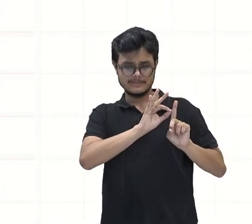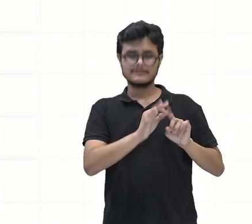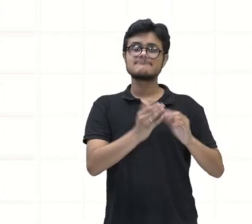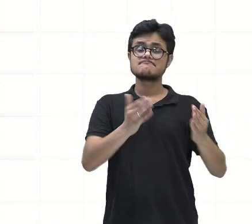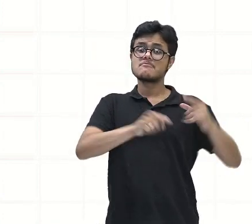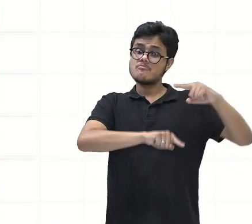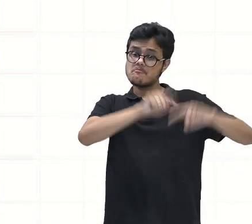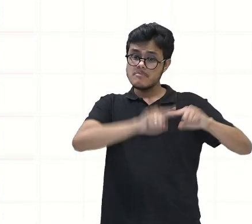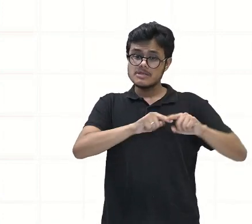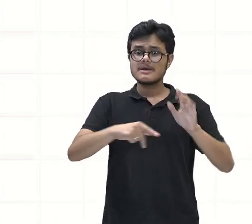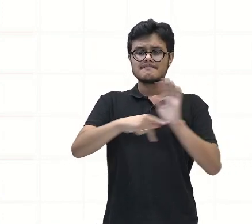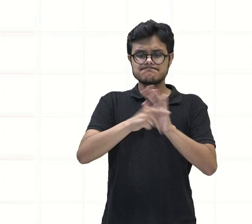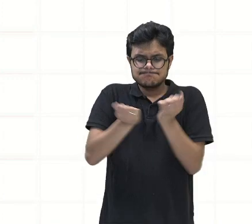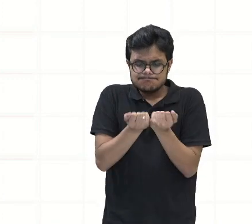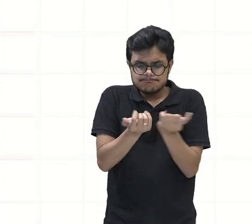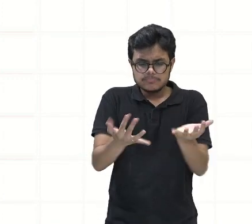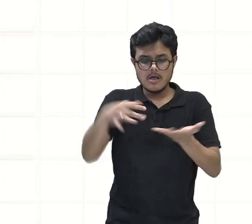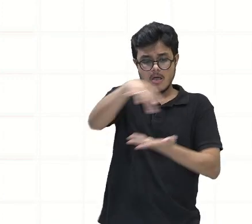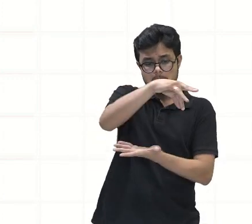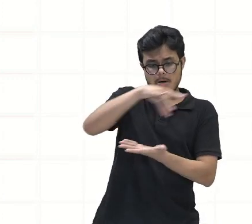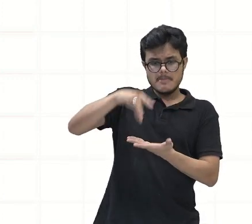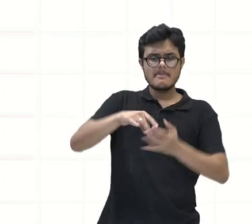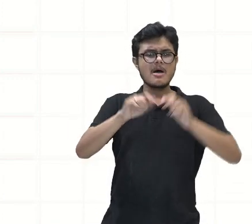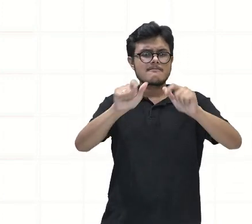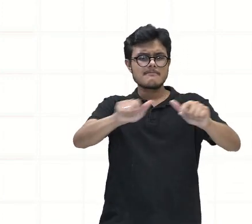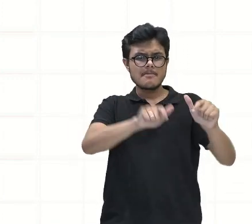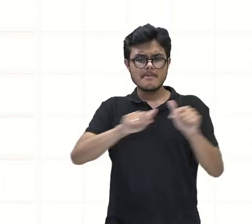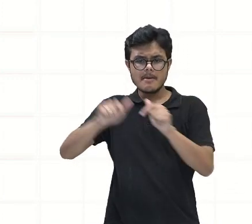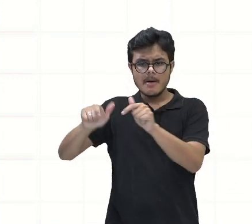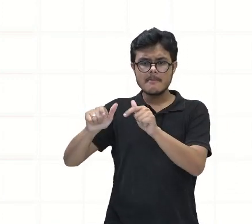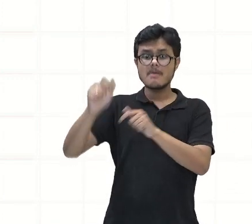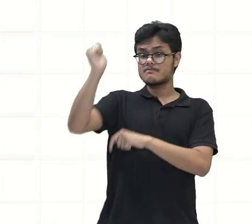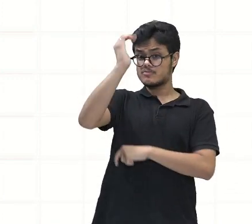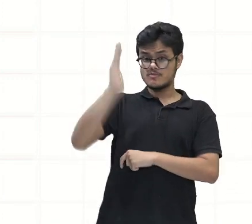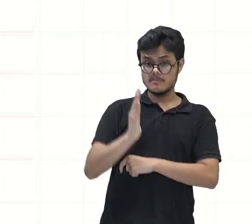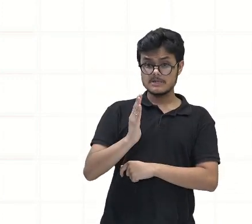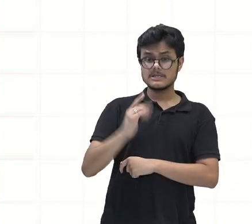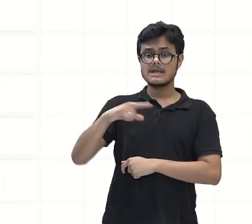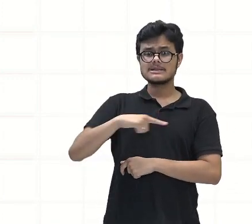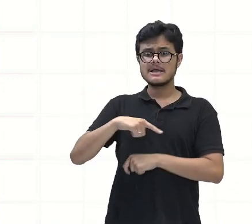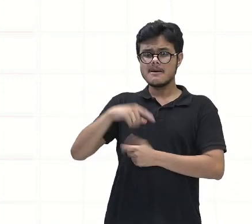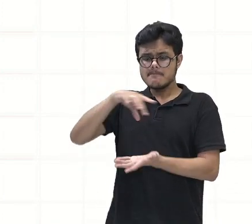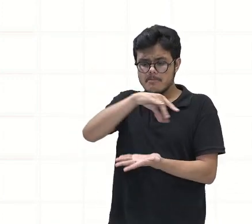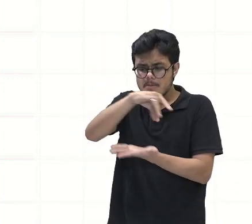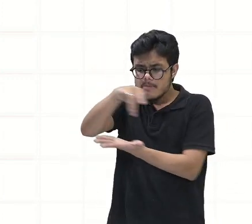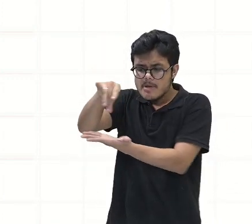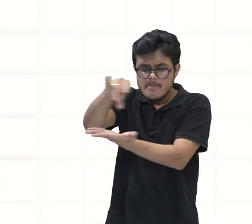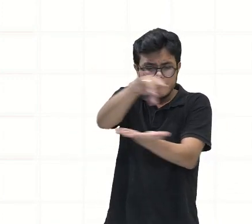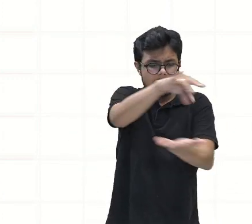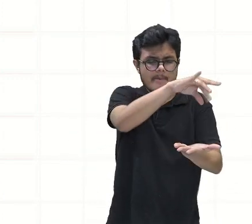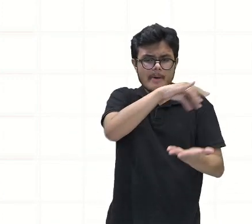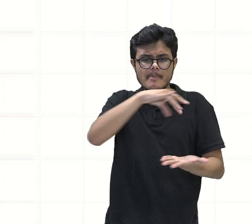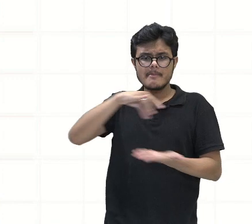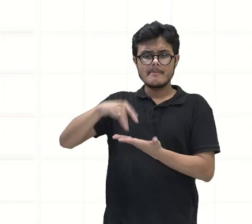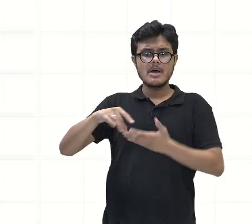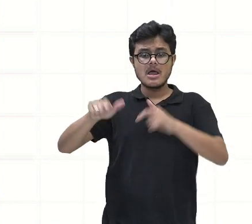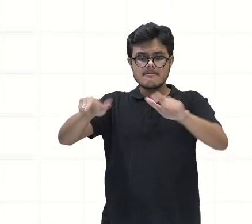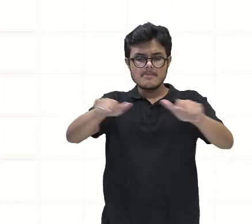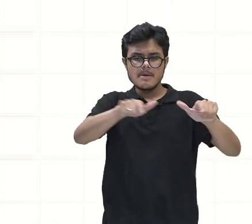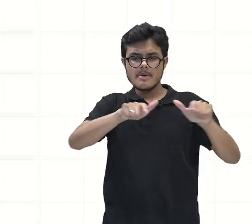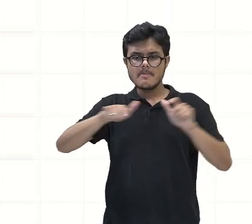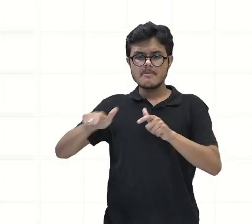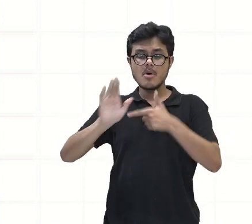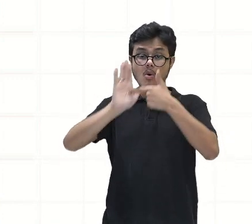produto que é cultivado em várias partes do nosso território brasileiro então ele vai trazer essa área colhida